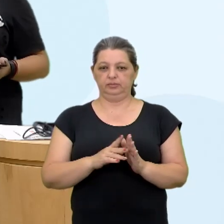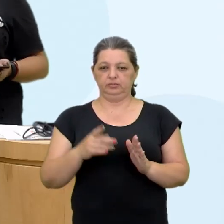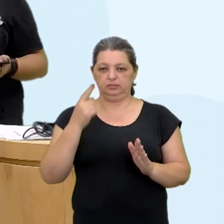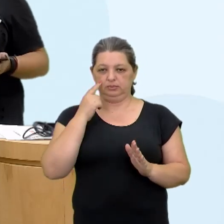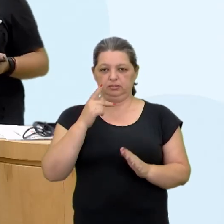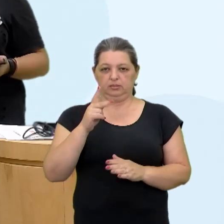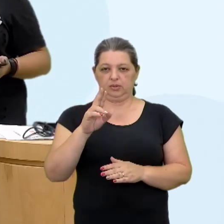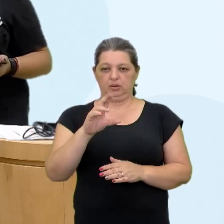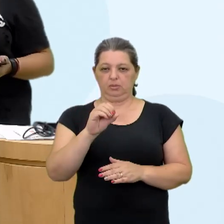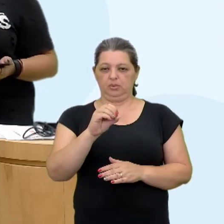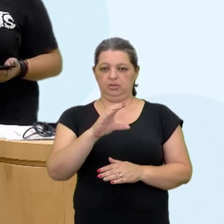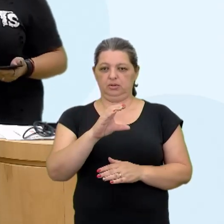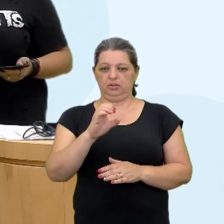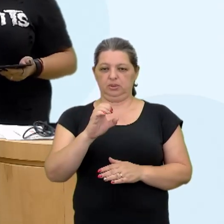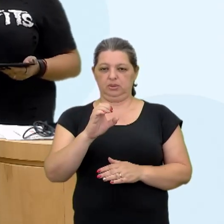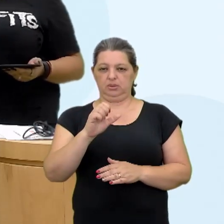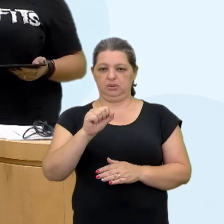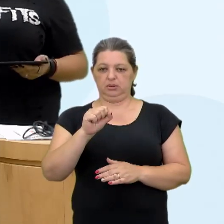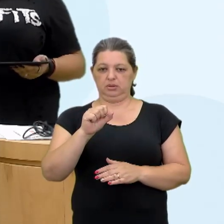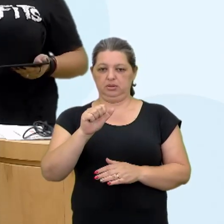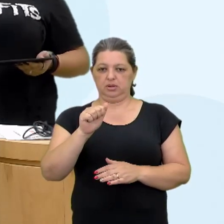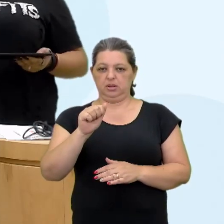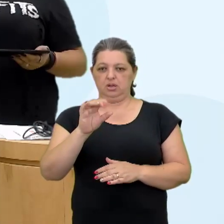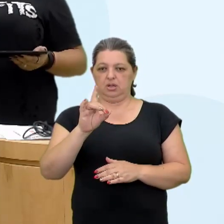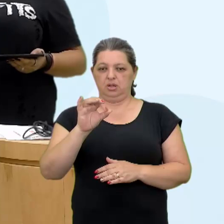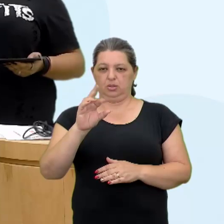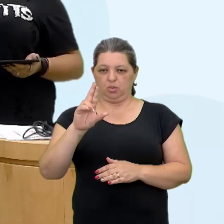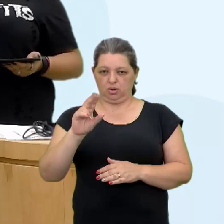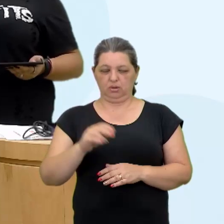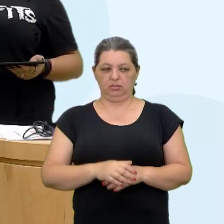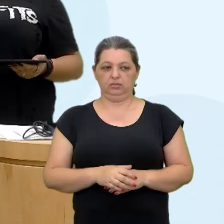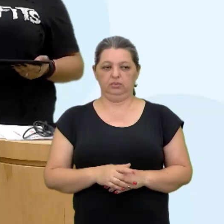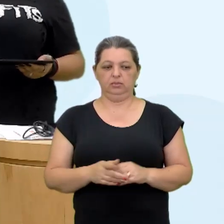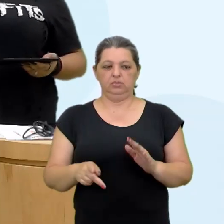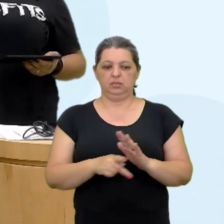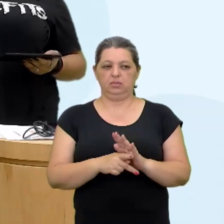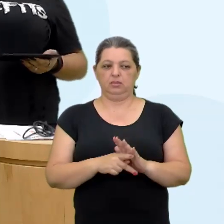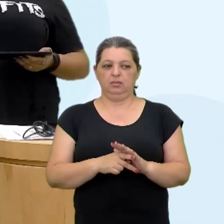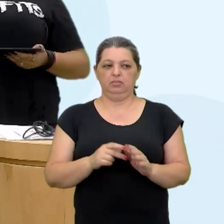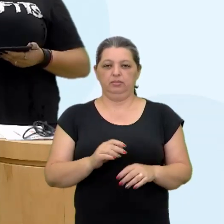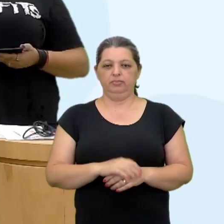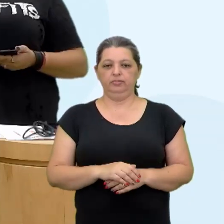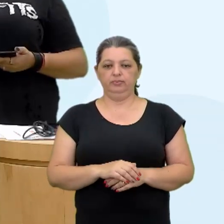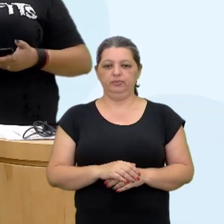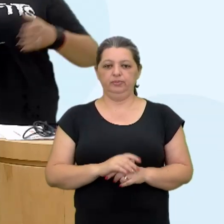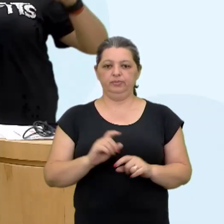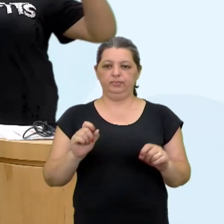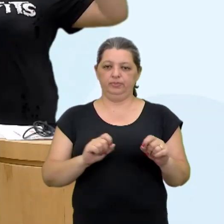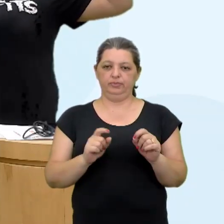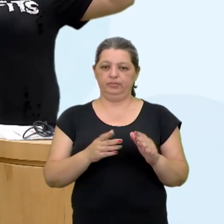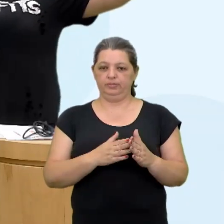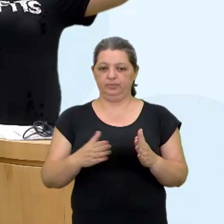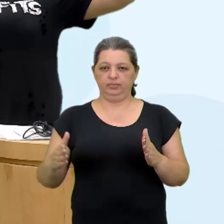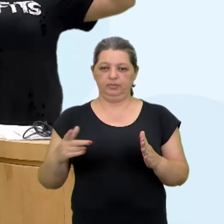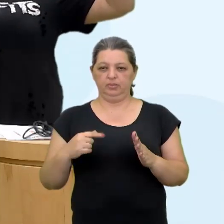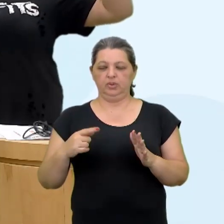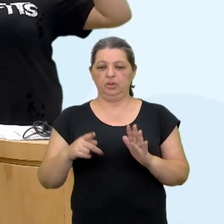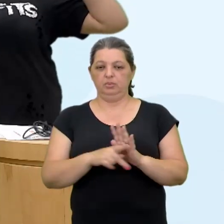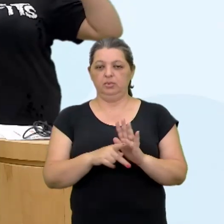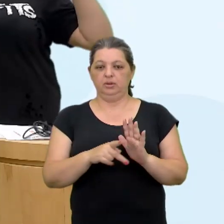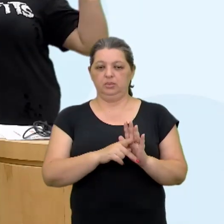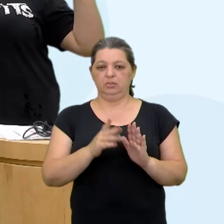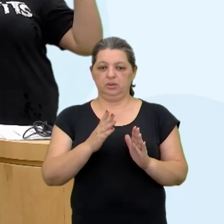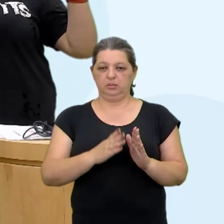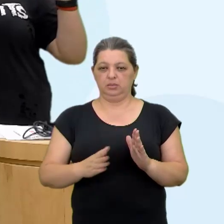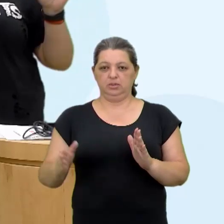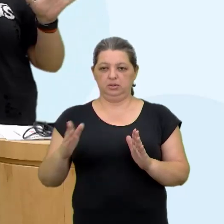o processador do Arduino, ele é um Atmos, tá? Ele é um processador bem simples, na verdade, ele vai só processar a informação